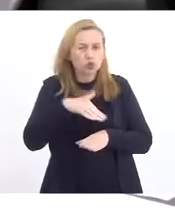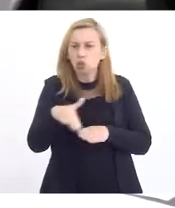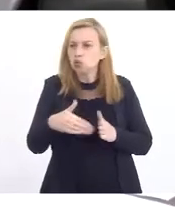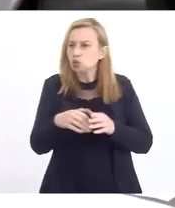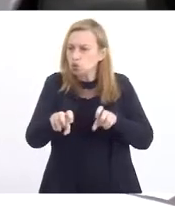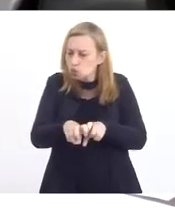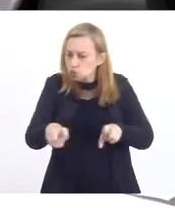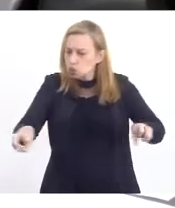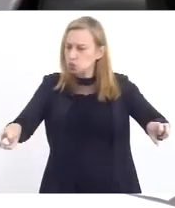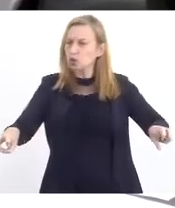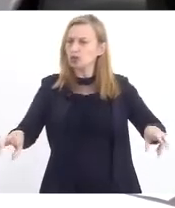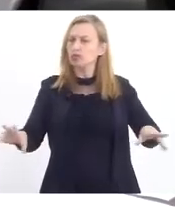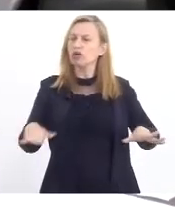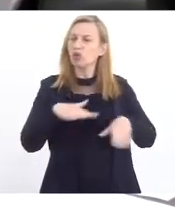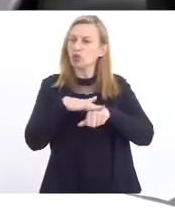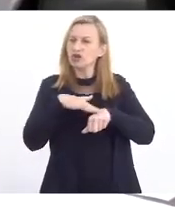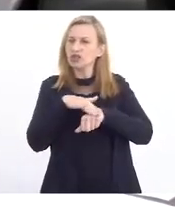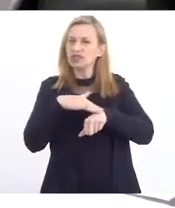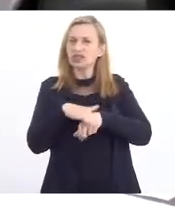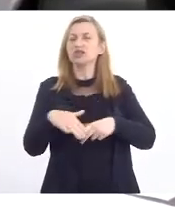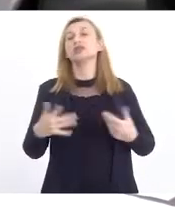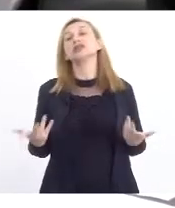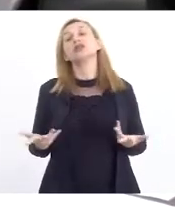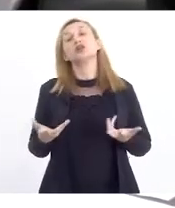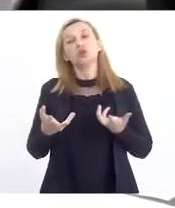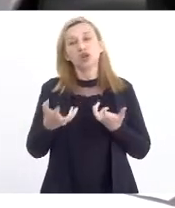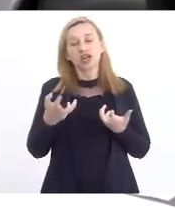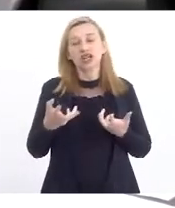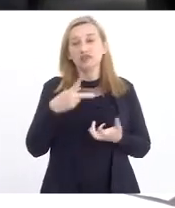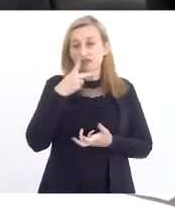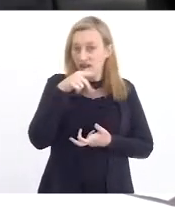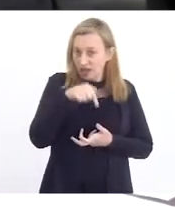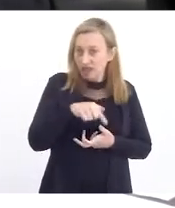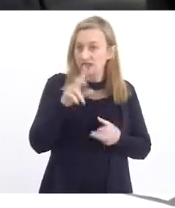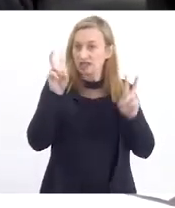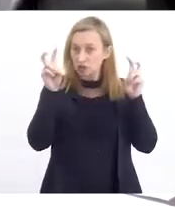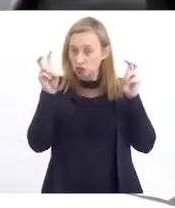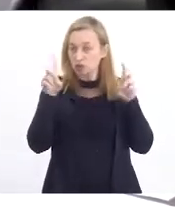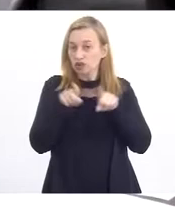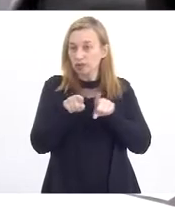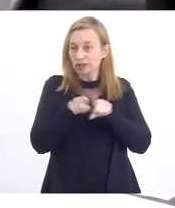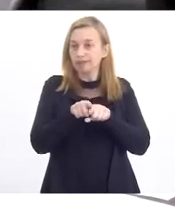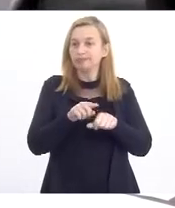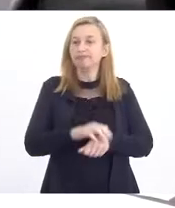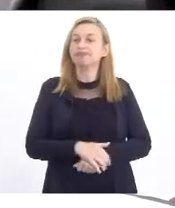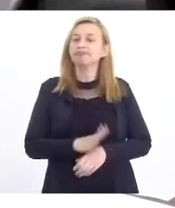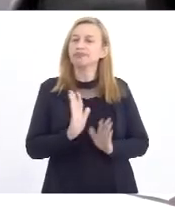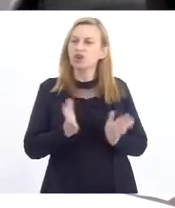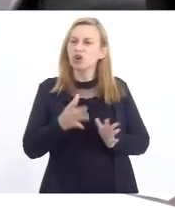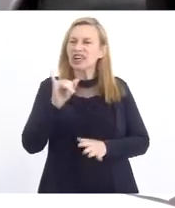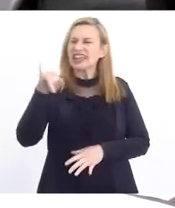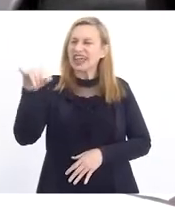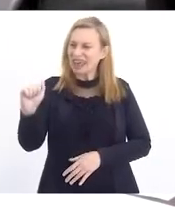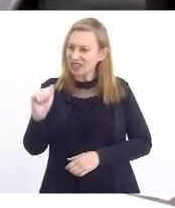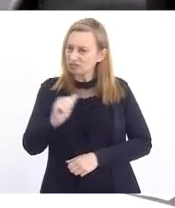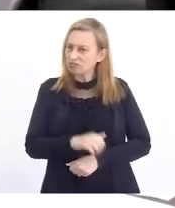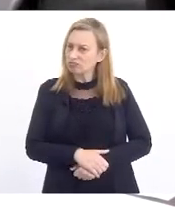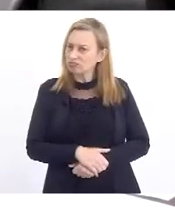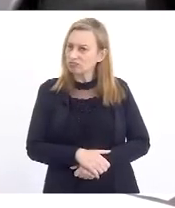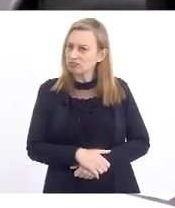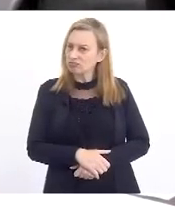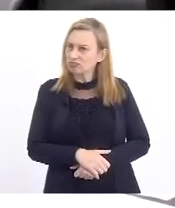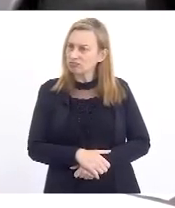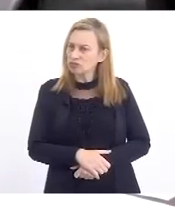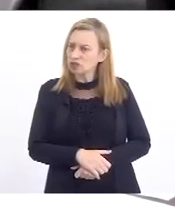Tá? Então, eu também estou querendo reafirmar essa questão. Agora, o INEA,